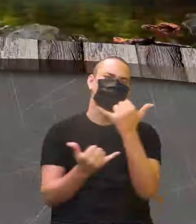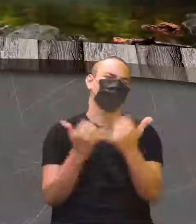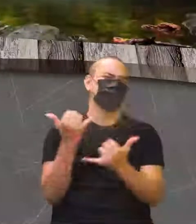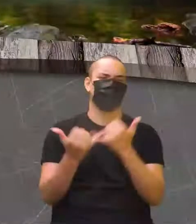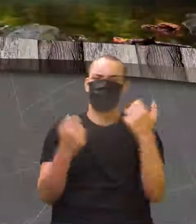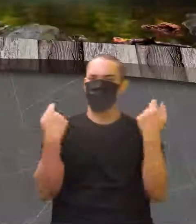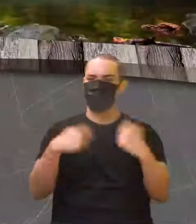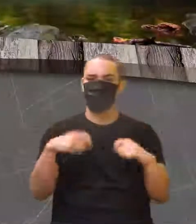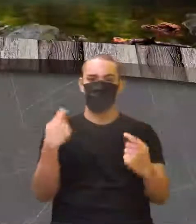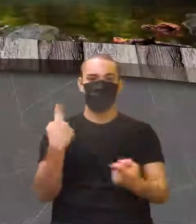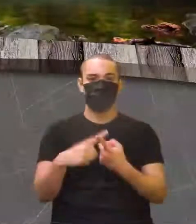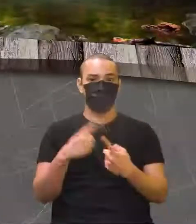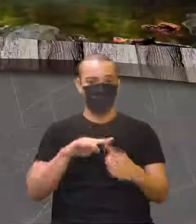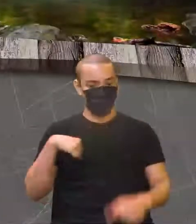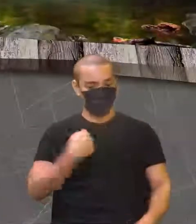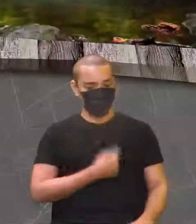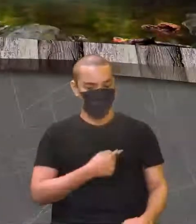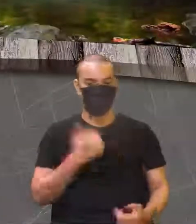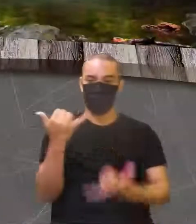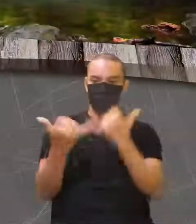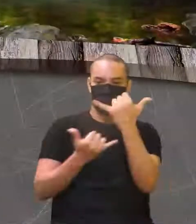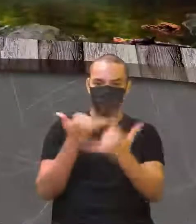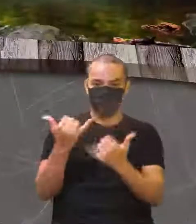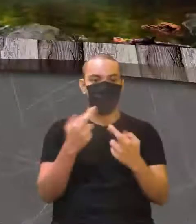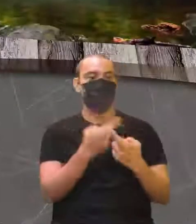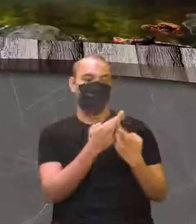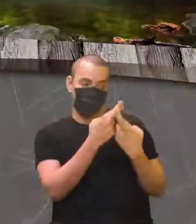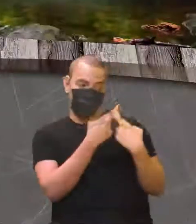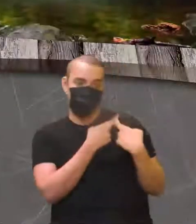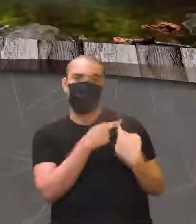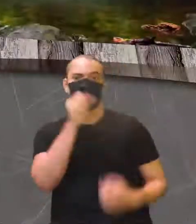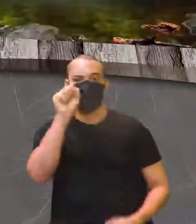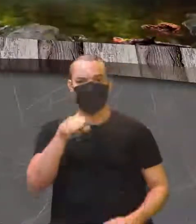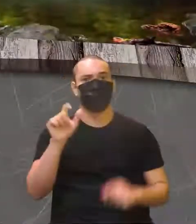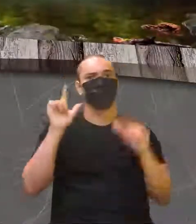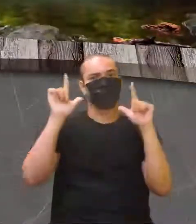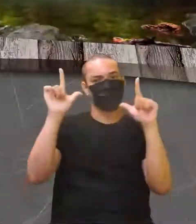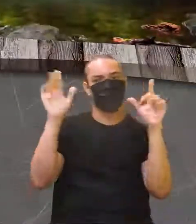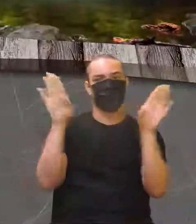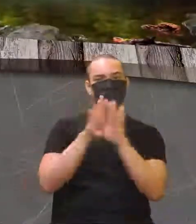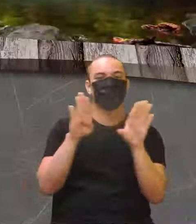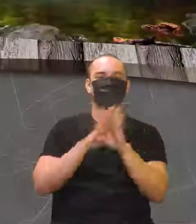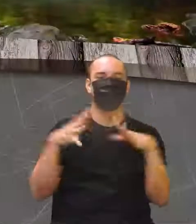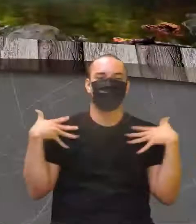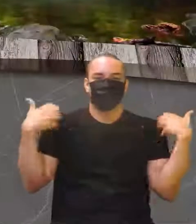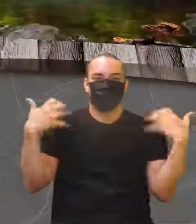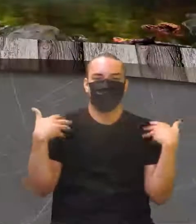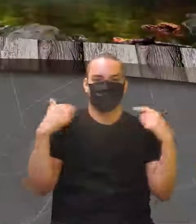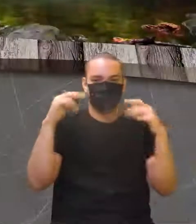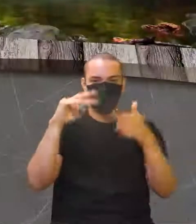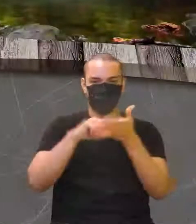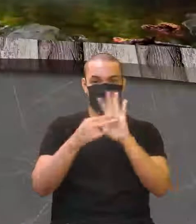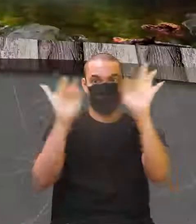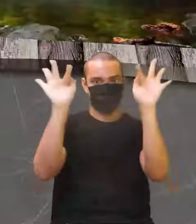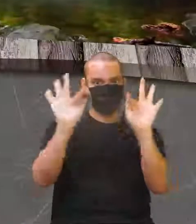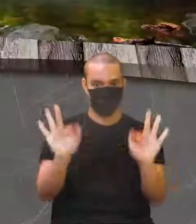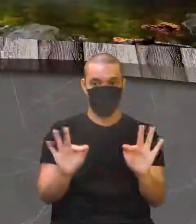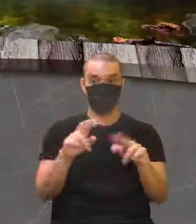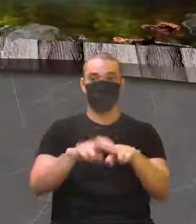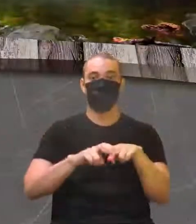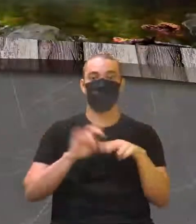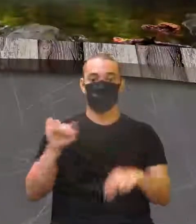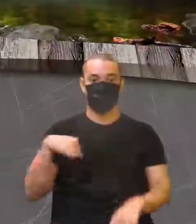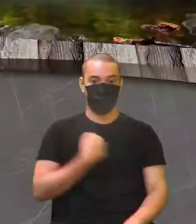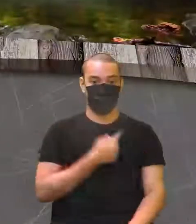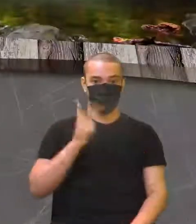porque o negócio aqui é só diversão, alegria, responsabilidade, obviamente, mas também tem muita alegria, né? Então a gente vai dar